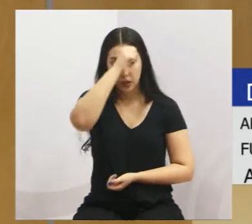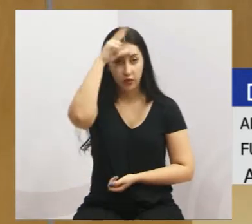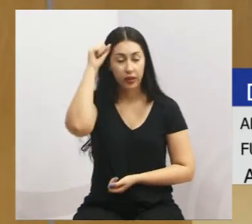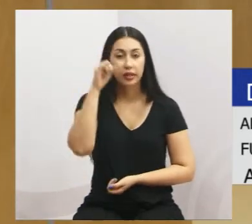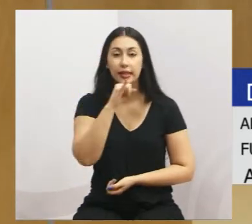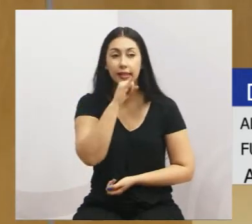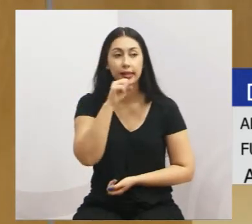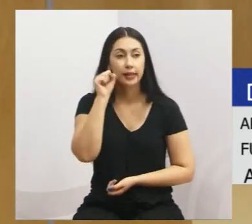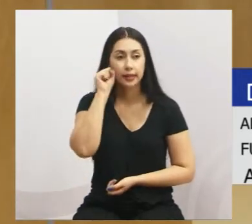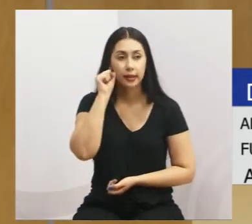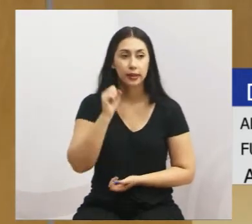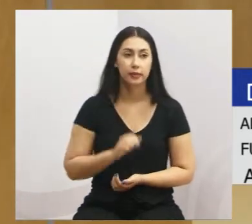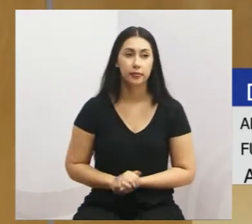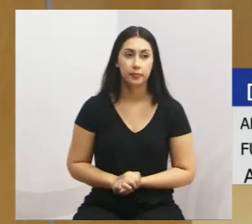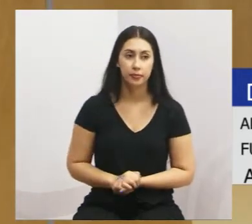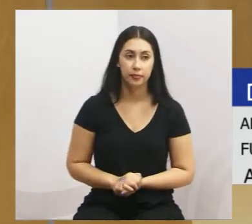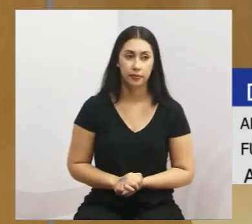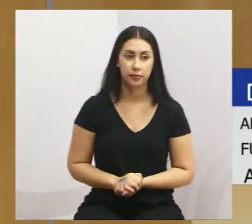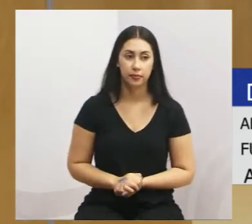Isaías Santana.